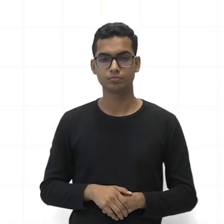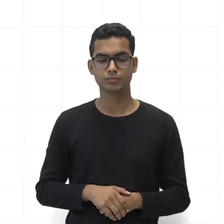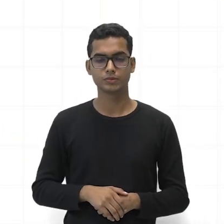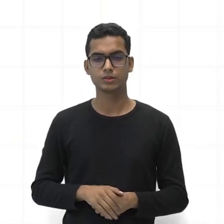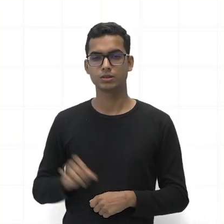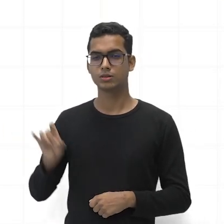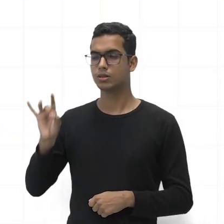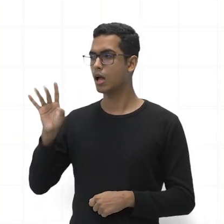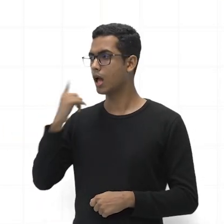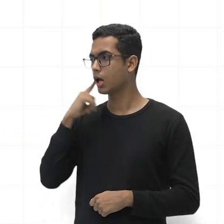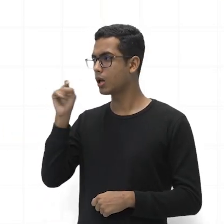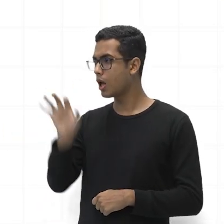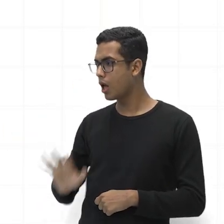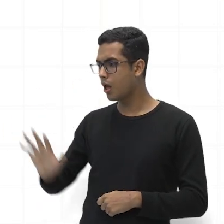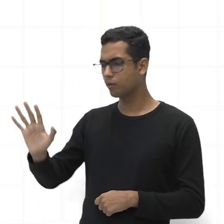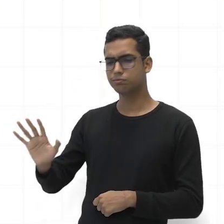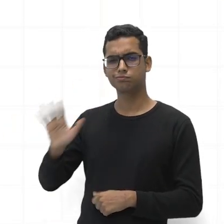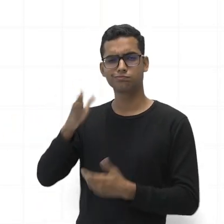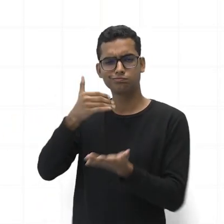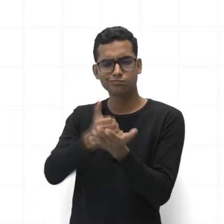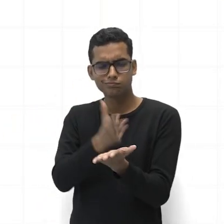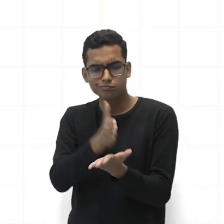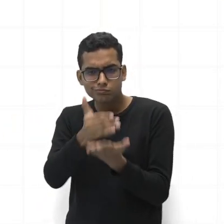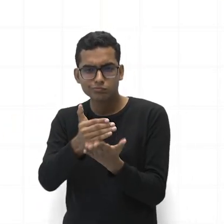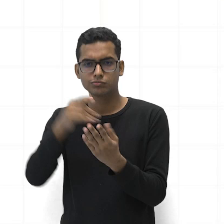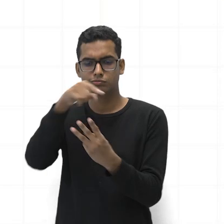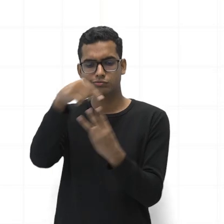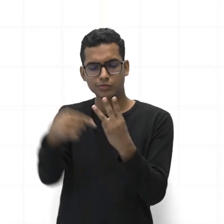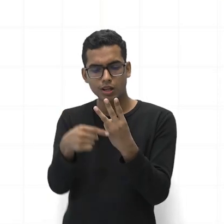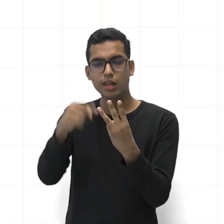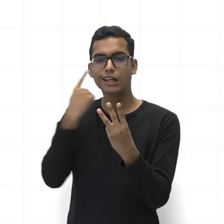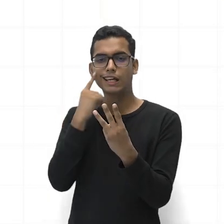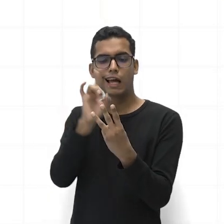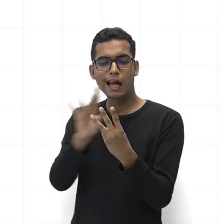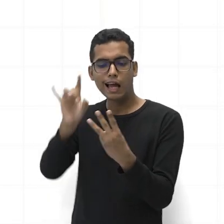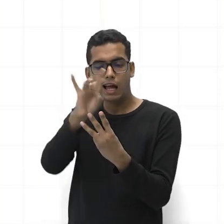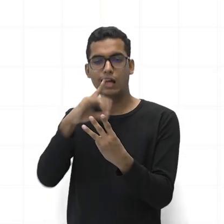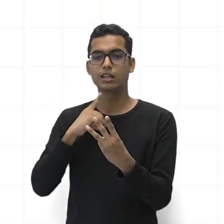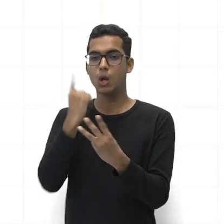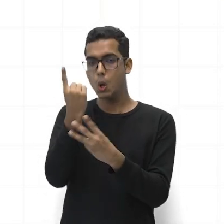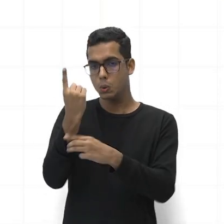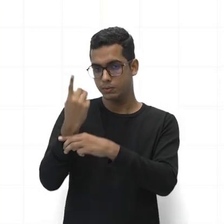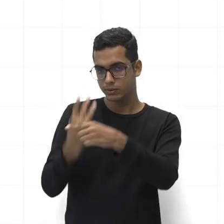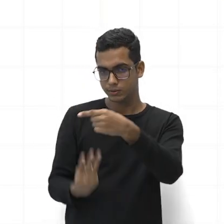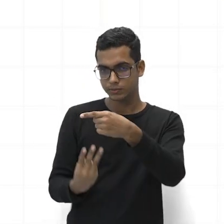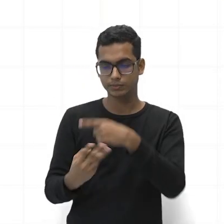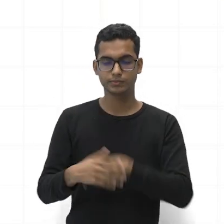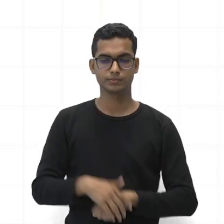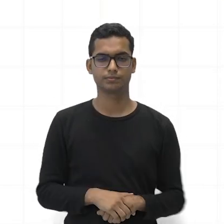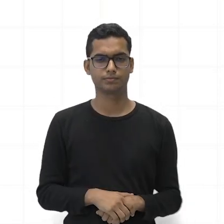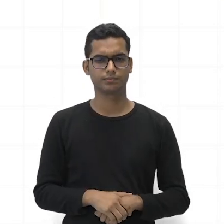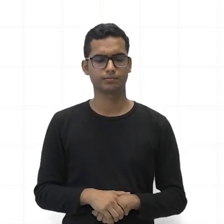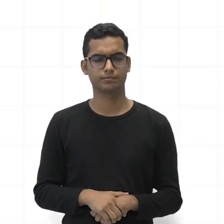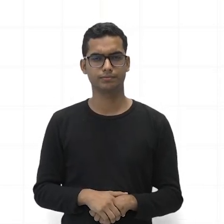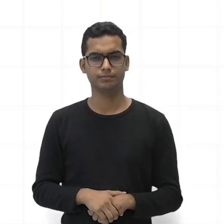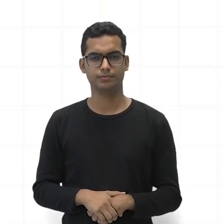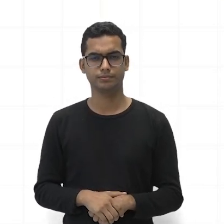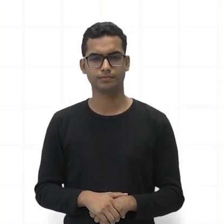bom? Então, pensando assim, ó, então podemos afirmar aqui, ó, que o Pedro comeu